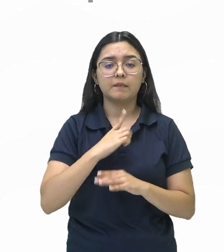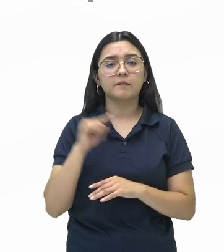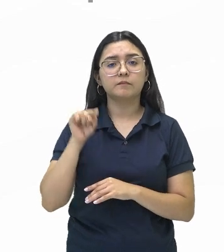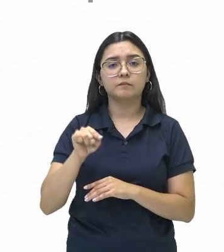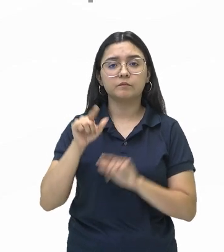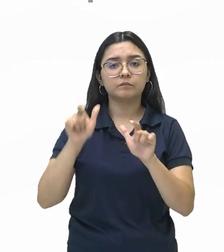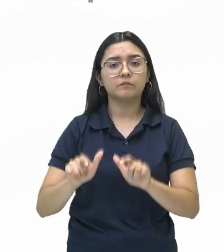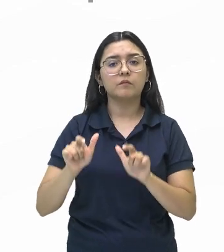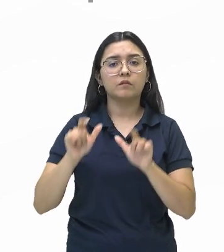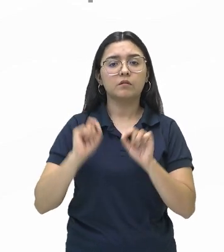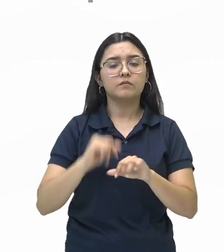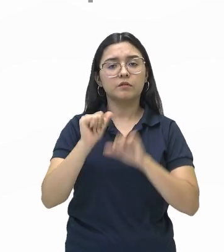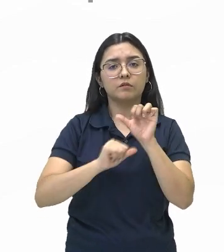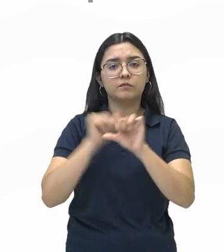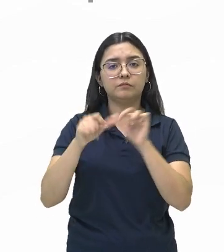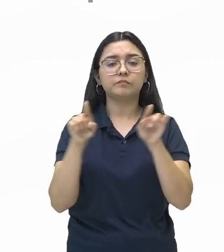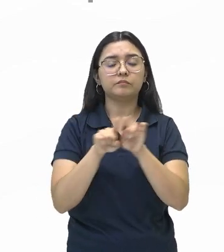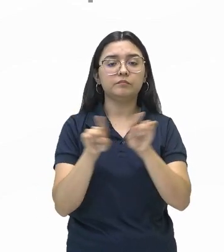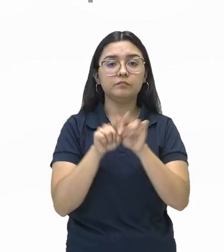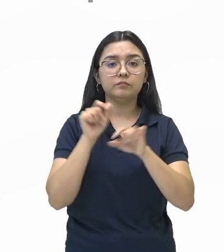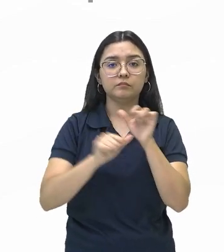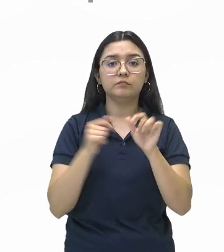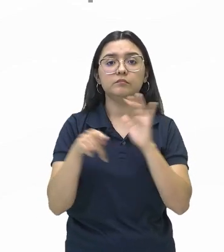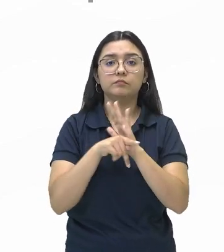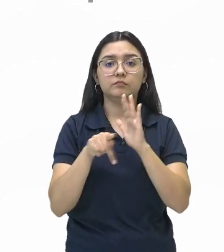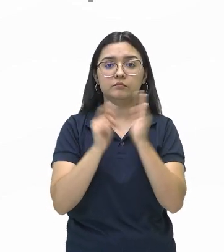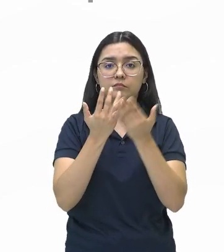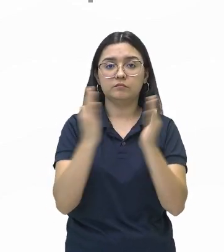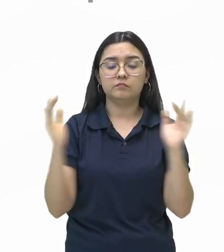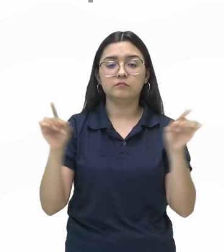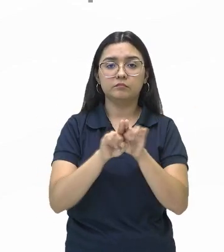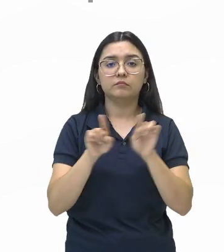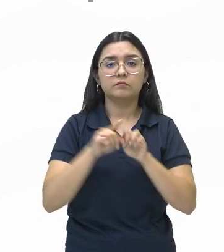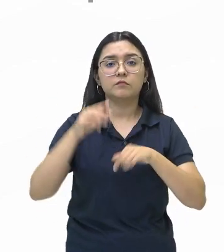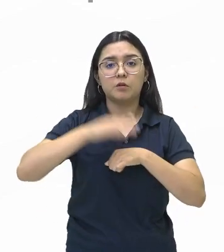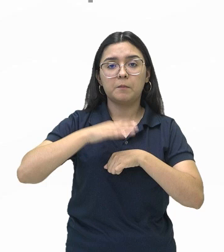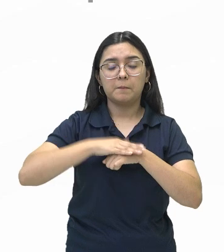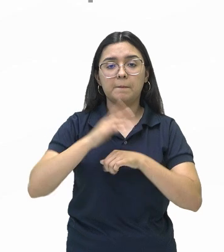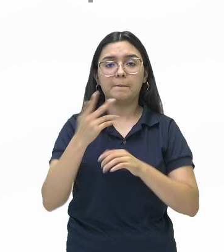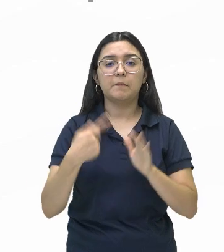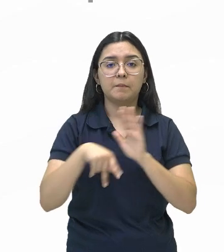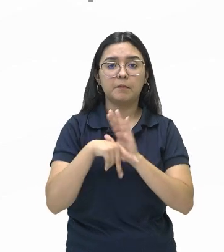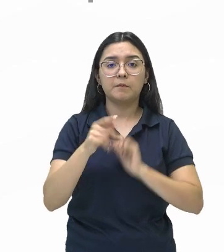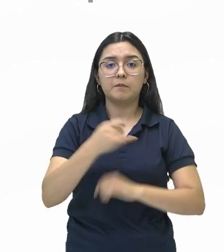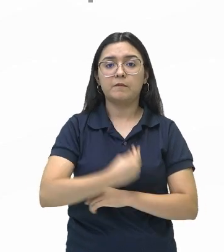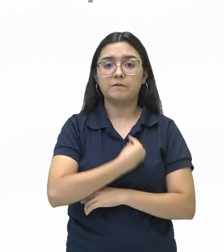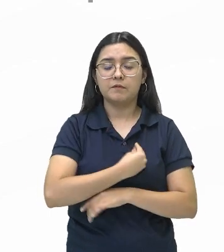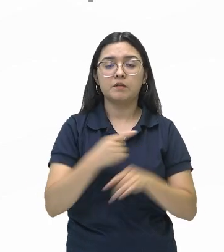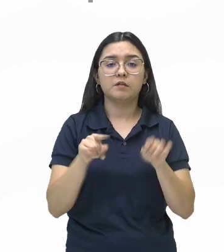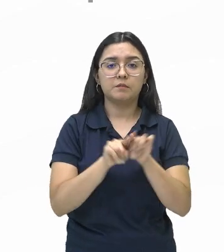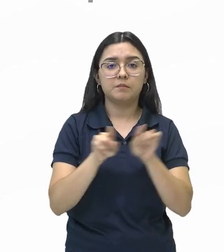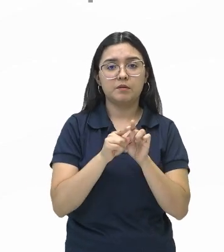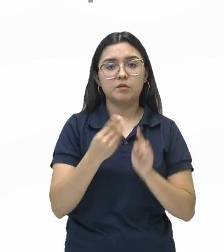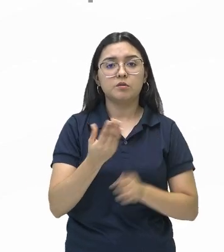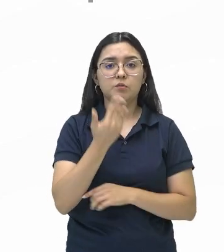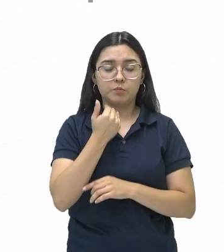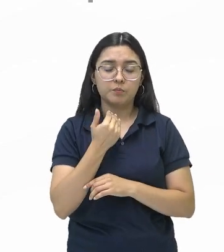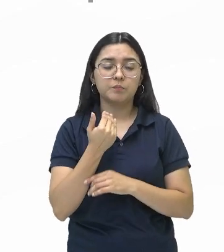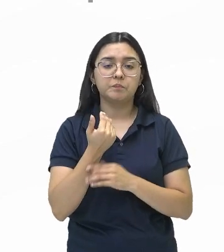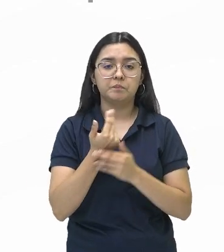vão se transformar e transformar a natureza para a sua própria vida, para o seu próprio sustento.